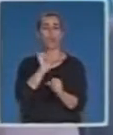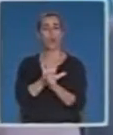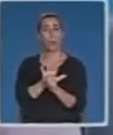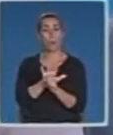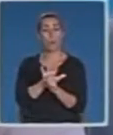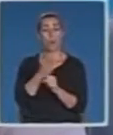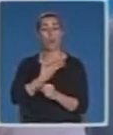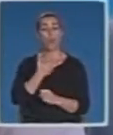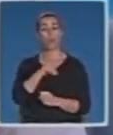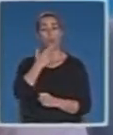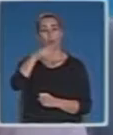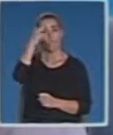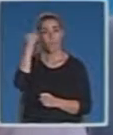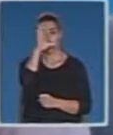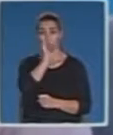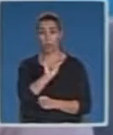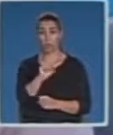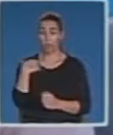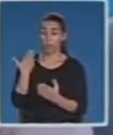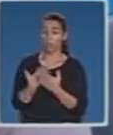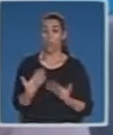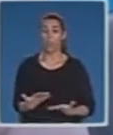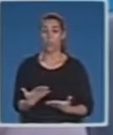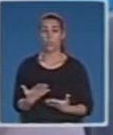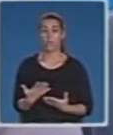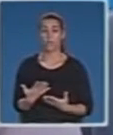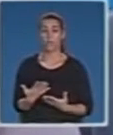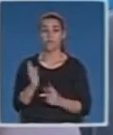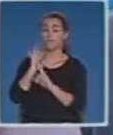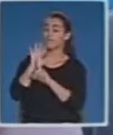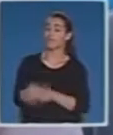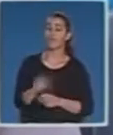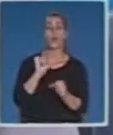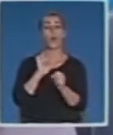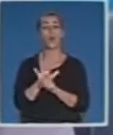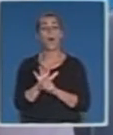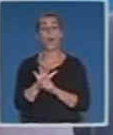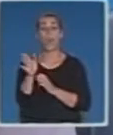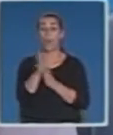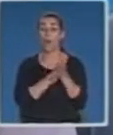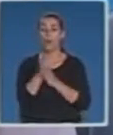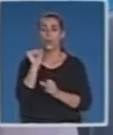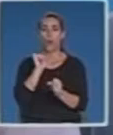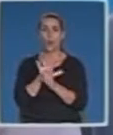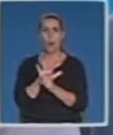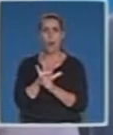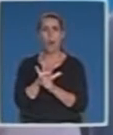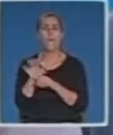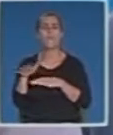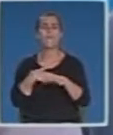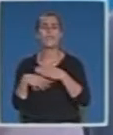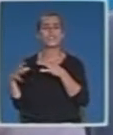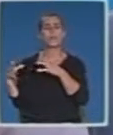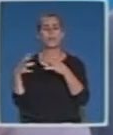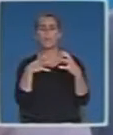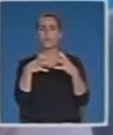Vasco Cordeiro, no seu governo, deu até agora, ou seja, desprezou o mar e serviu-se do mar para fazer pura guerrilha